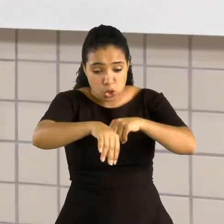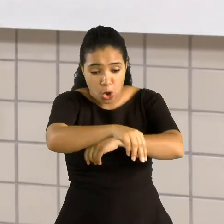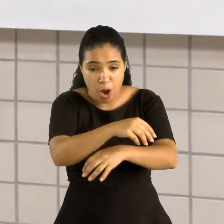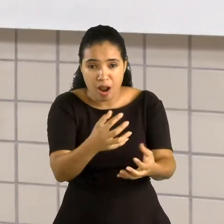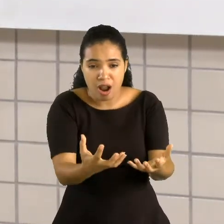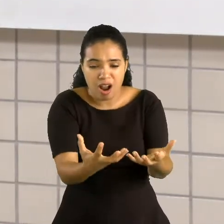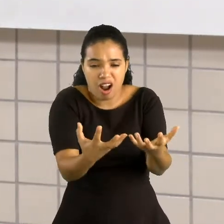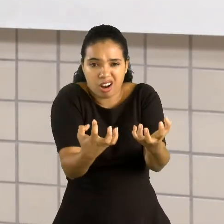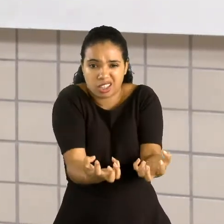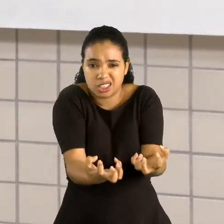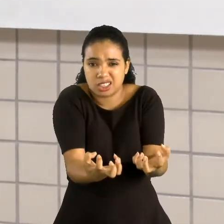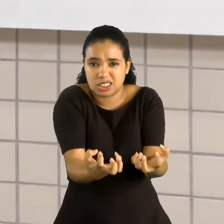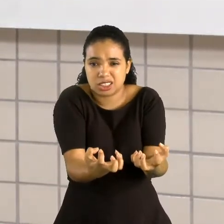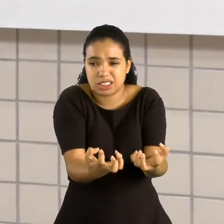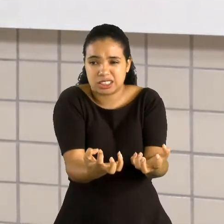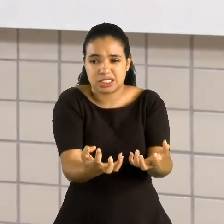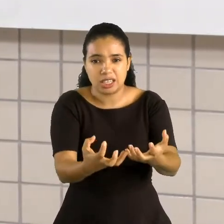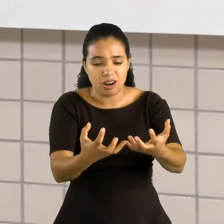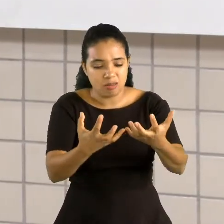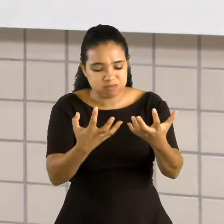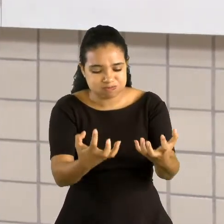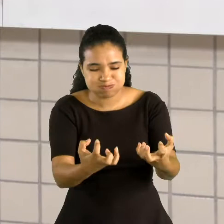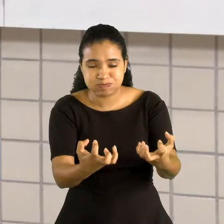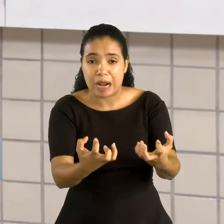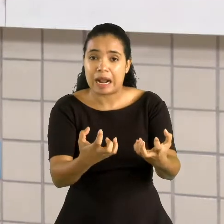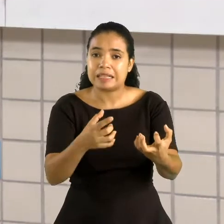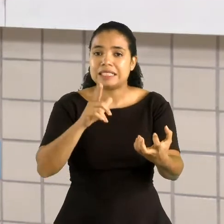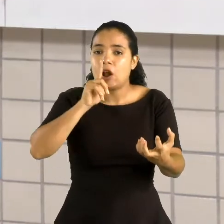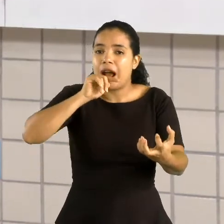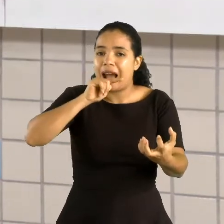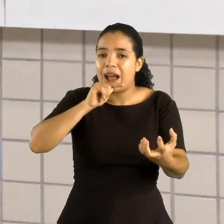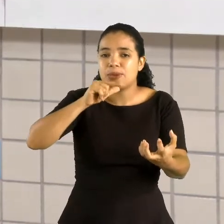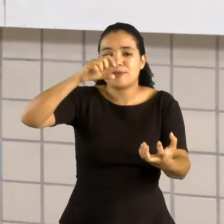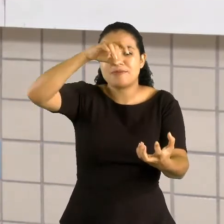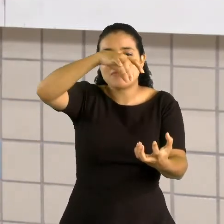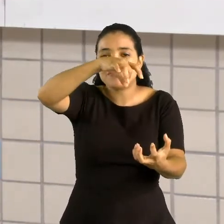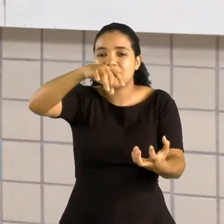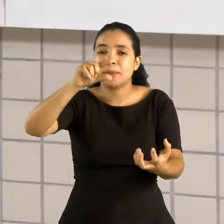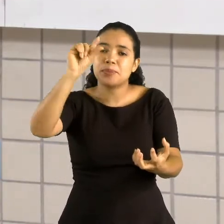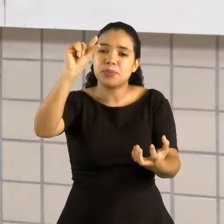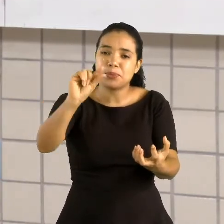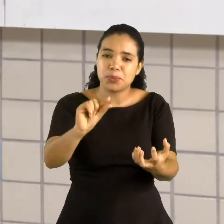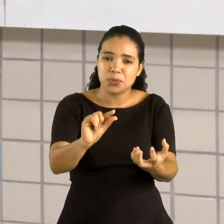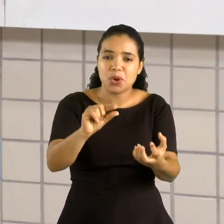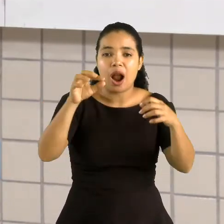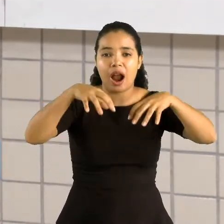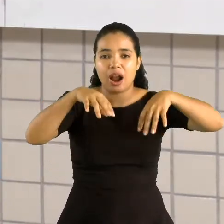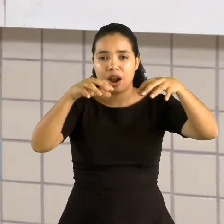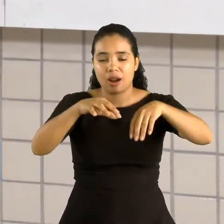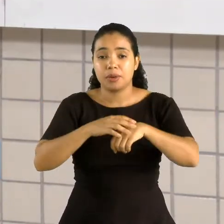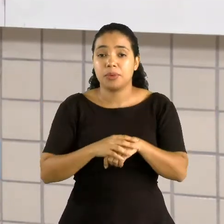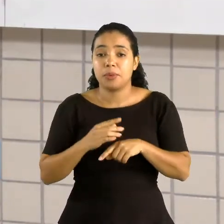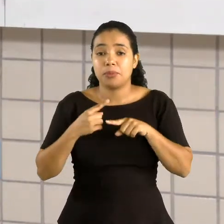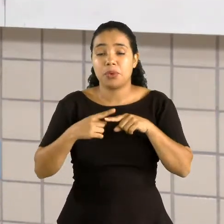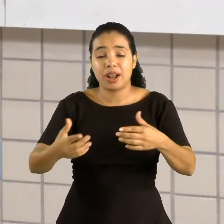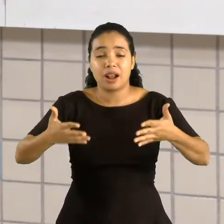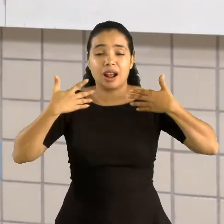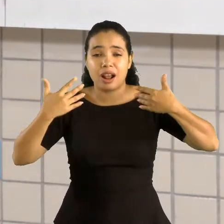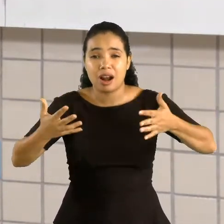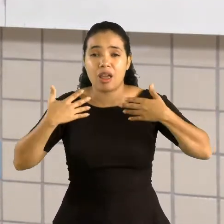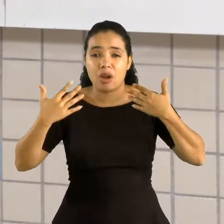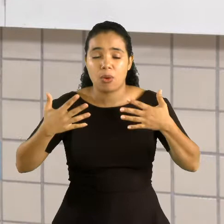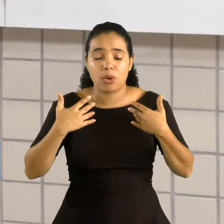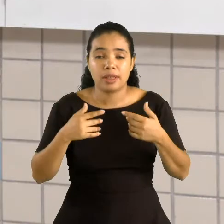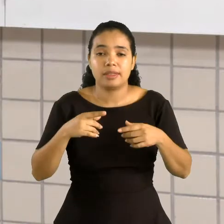precisa. Então, essas regiões, elas recebem uma quantidade de água menor. Então, pelo fato de ser muito mais quente, a